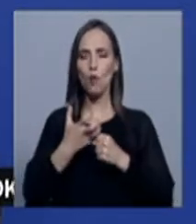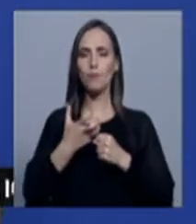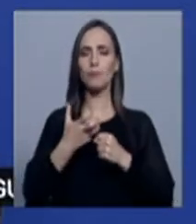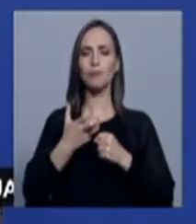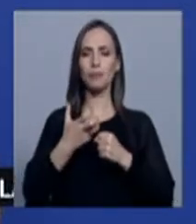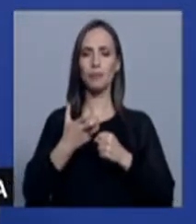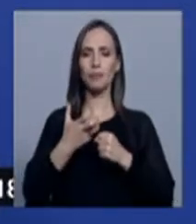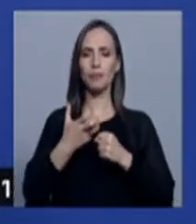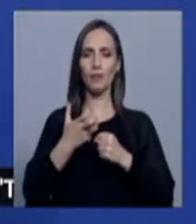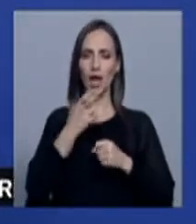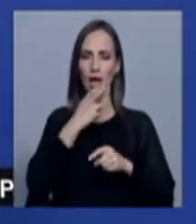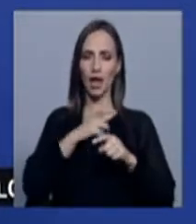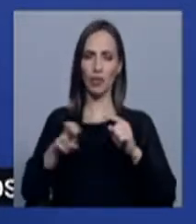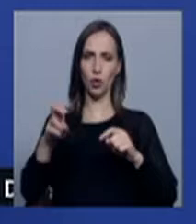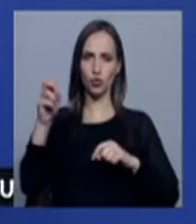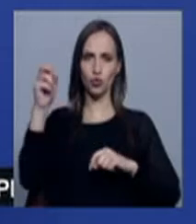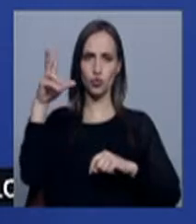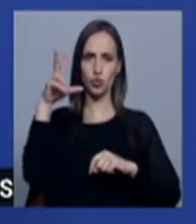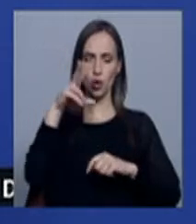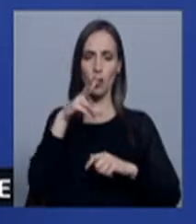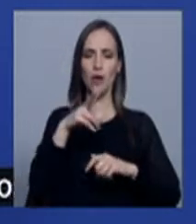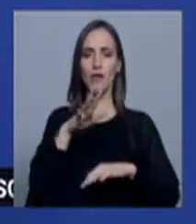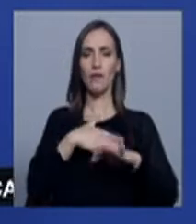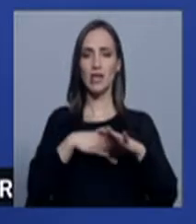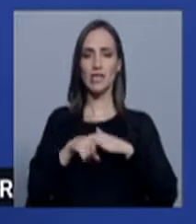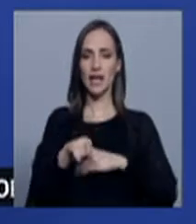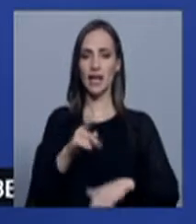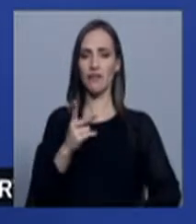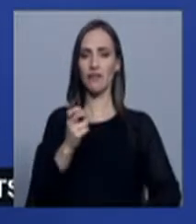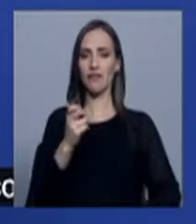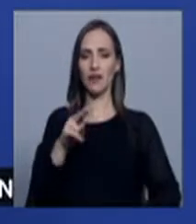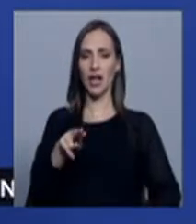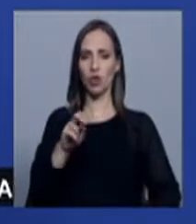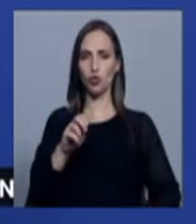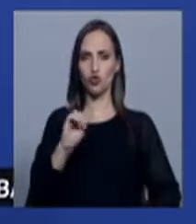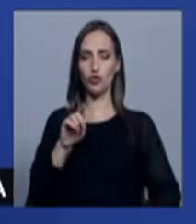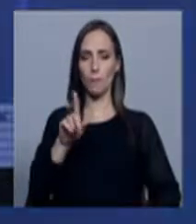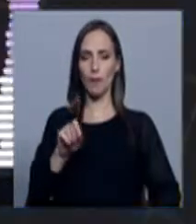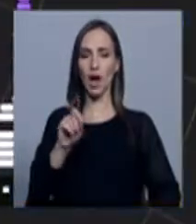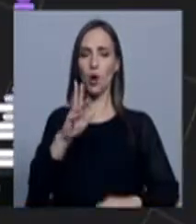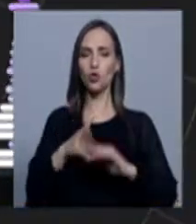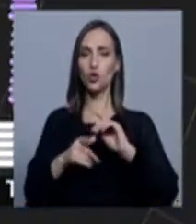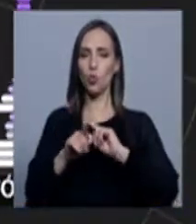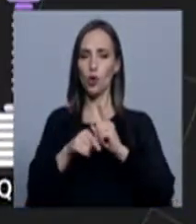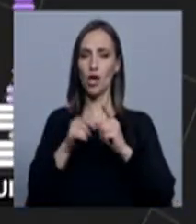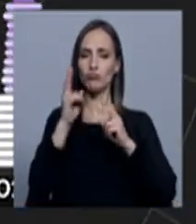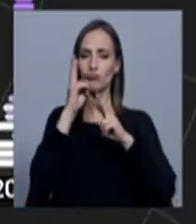e elétricos do Sol foi aplicado aqui, então, também para Vênus. Então, o que é que aconteceu? Detectaram